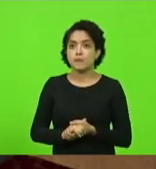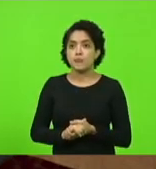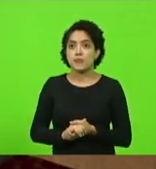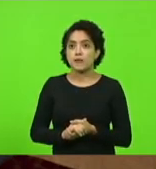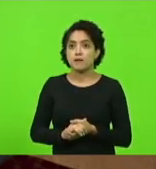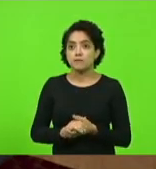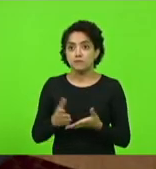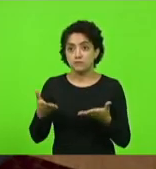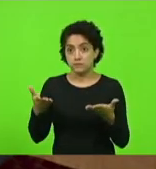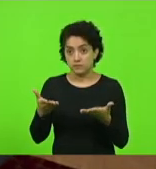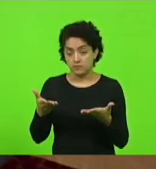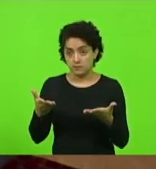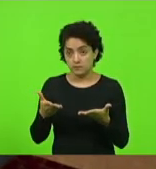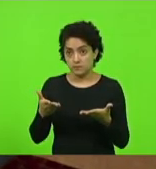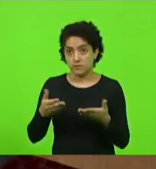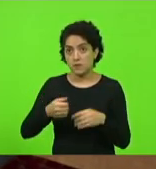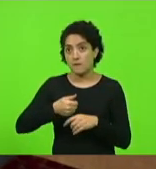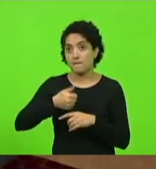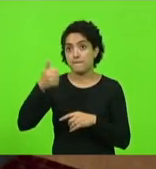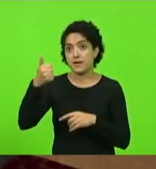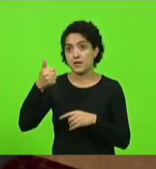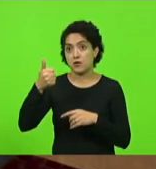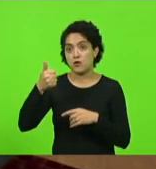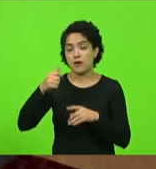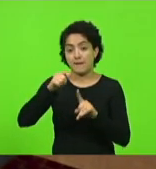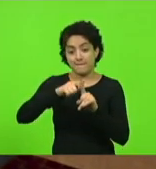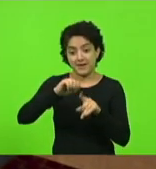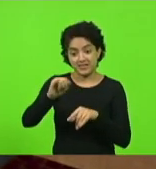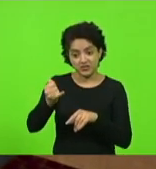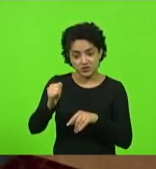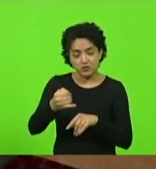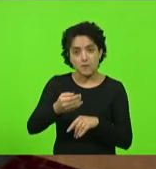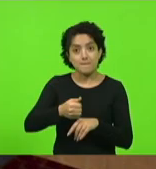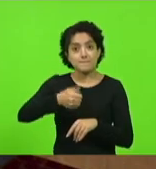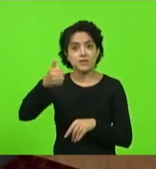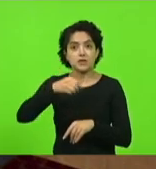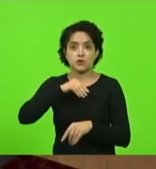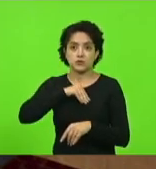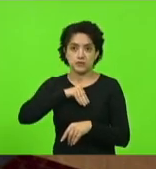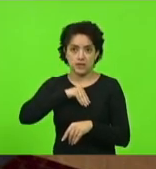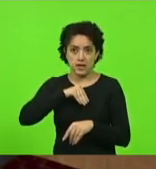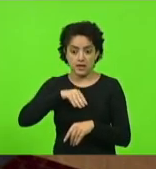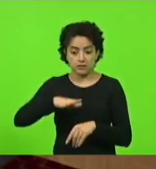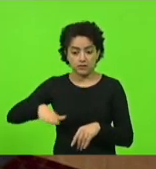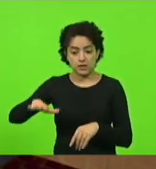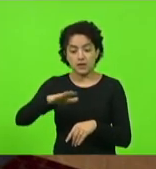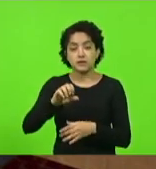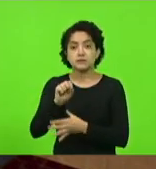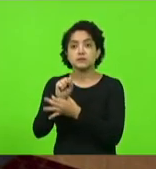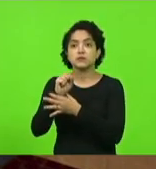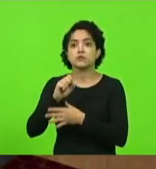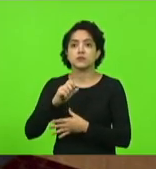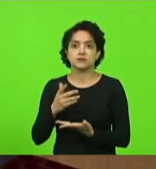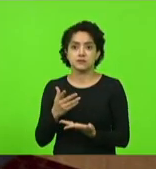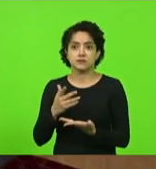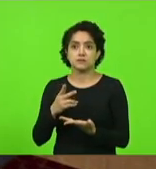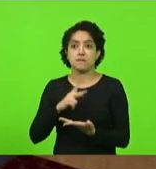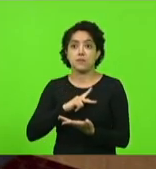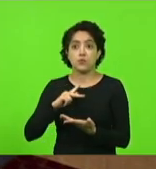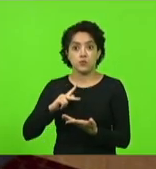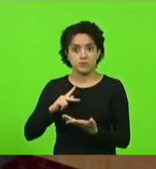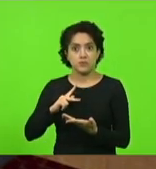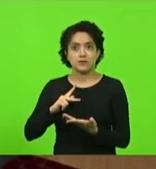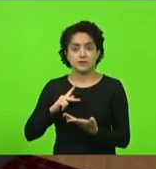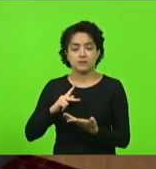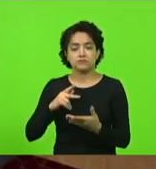aqui nós temos o melhor, vamos ter a partir de janeiro, o melhor salário da segurança pública do país. Então, voto